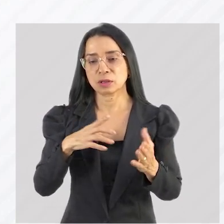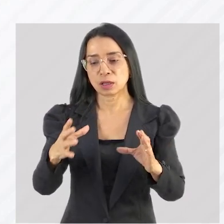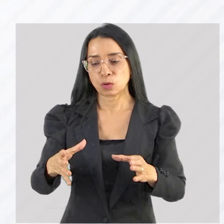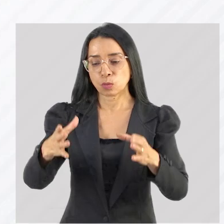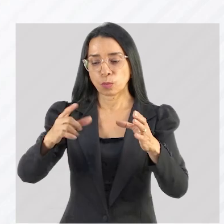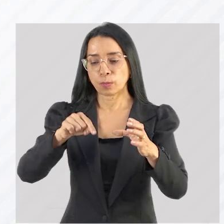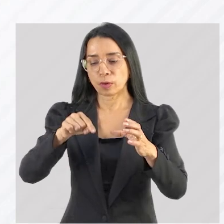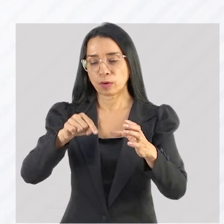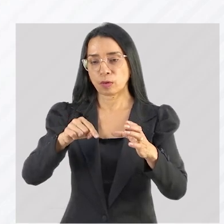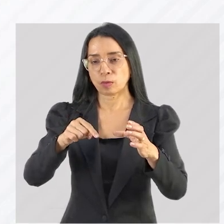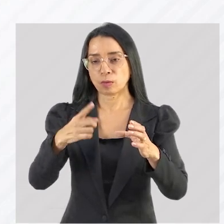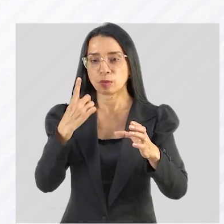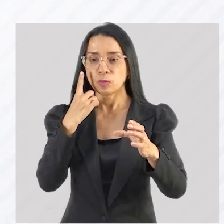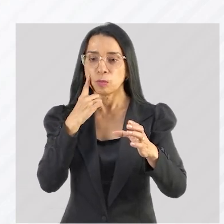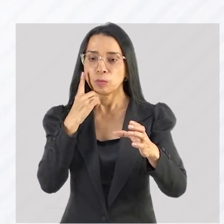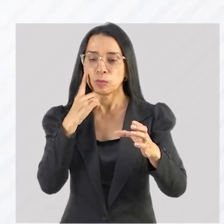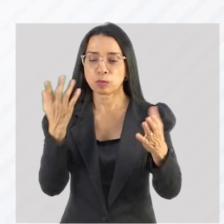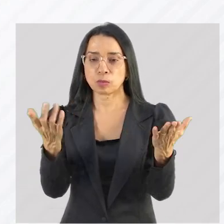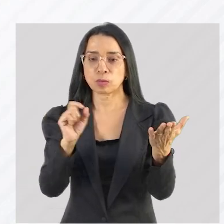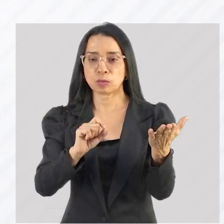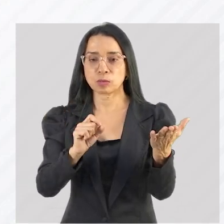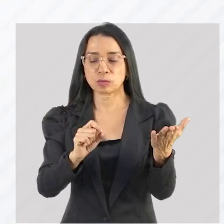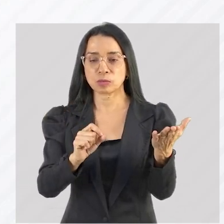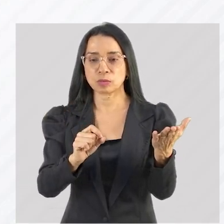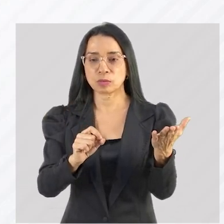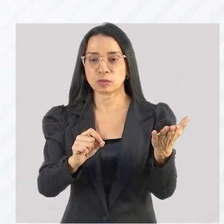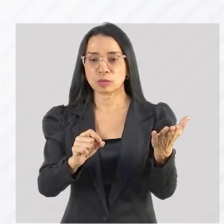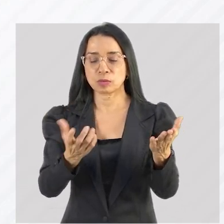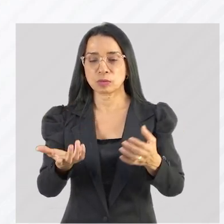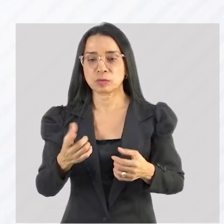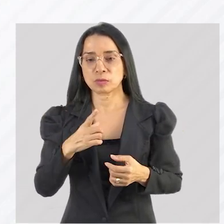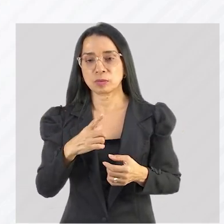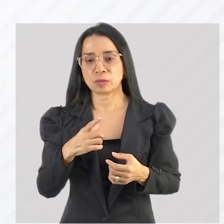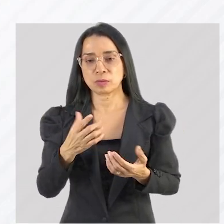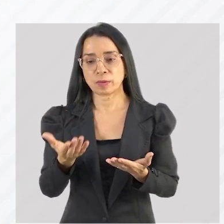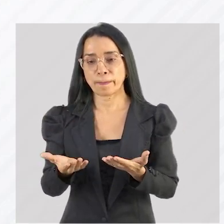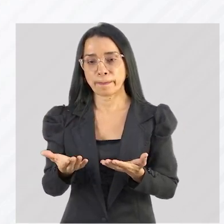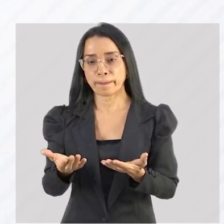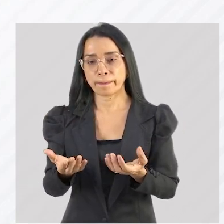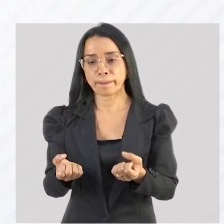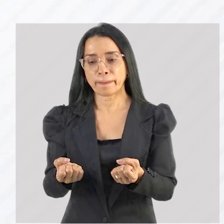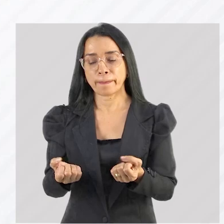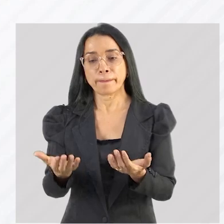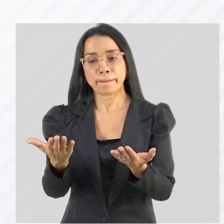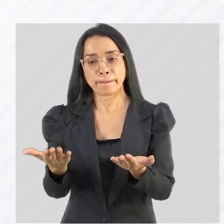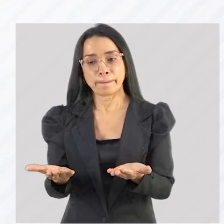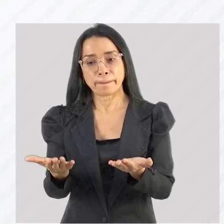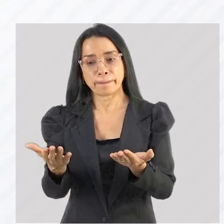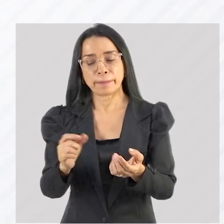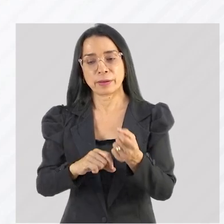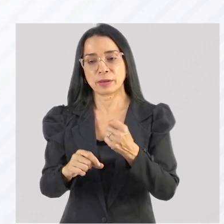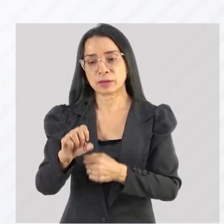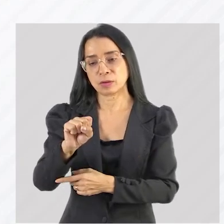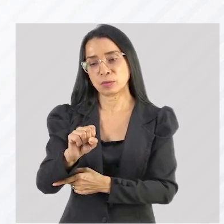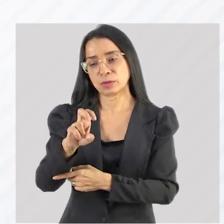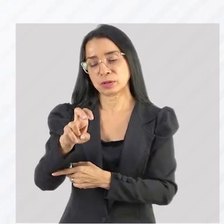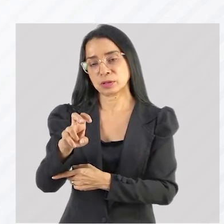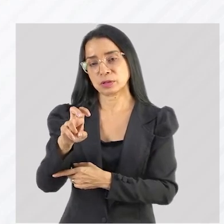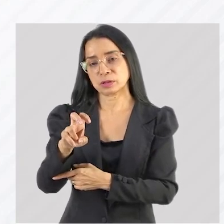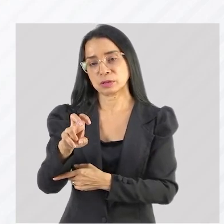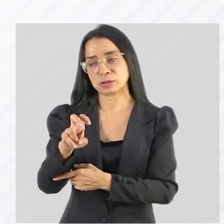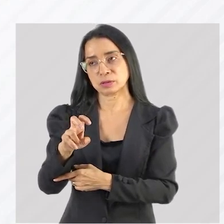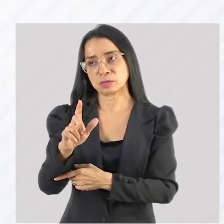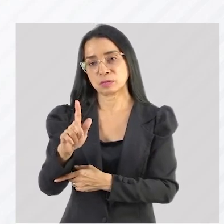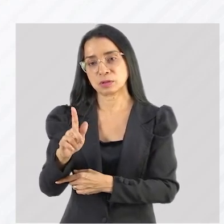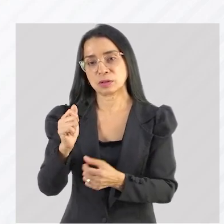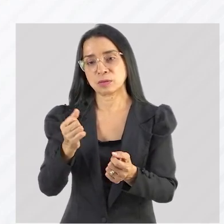pacote de biscoito? Olha só, o pacote de biscoito, ele pesa 85 gramas. Quantos biscoitos você tem